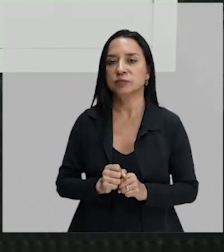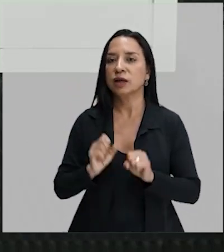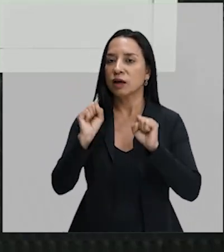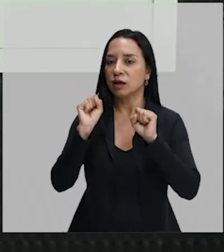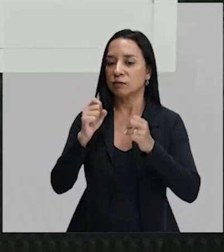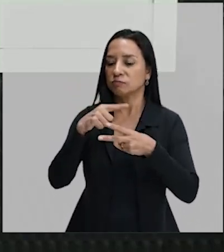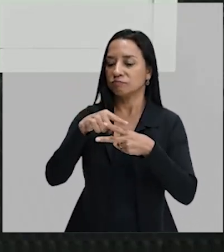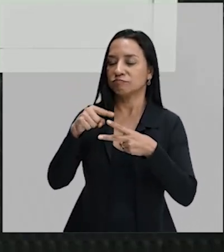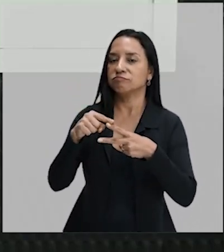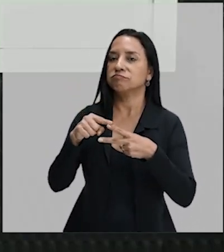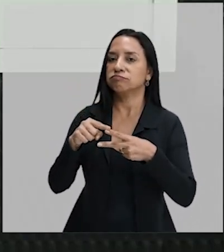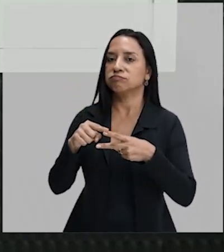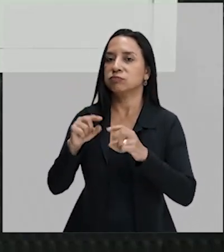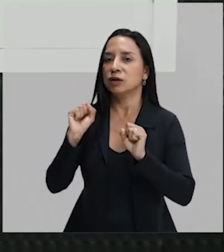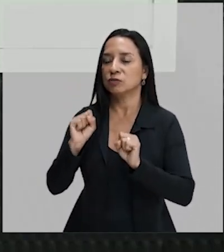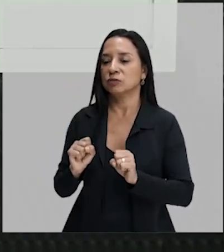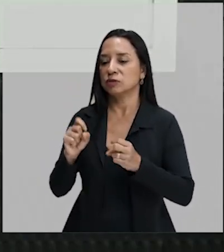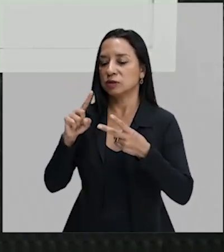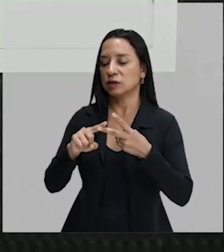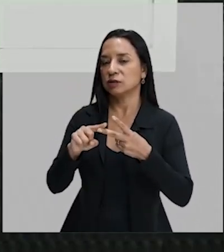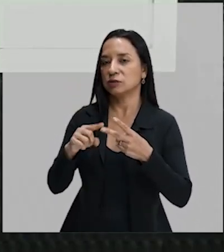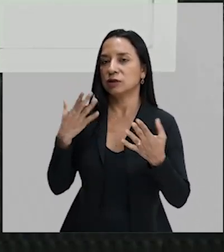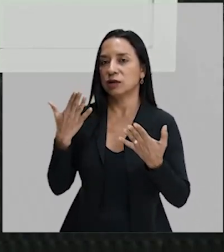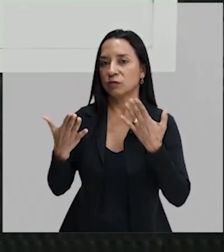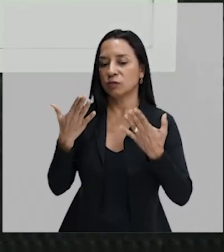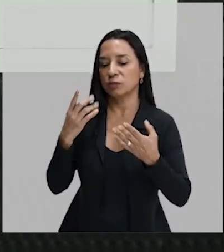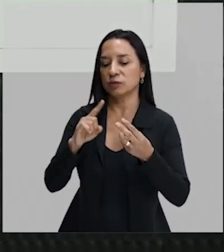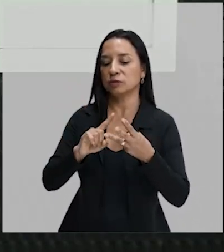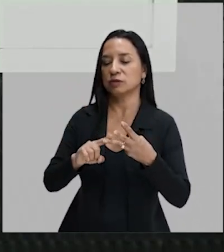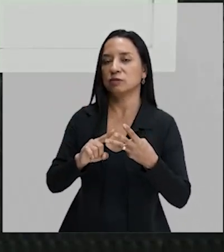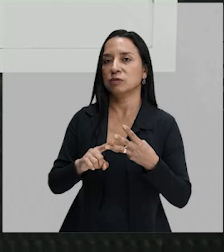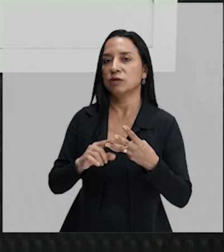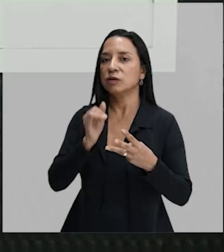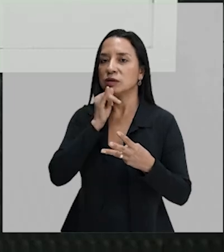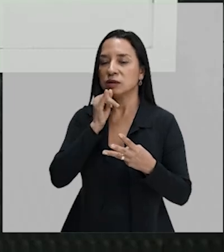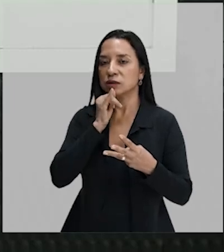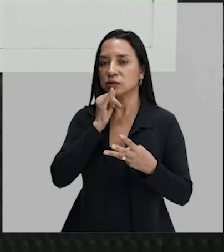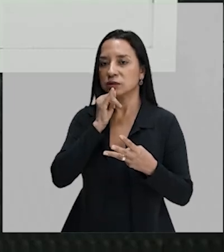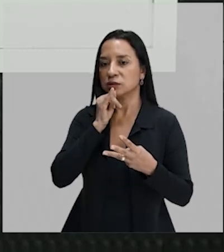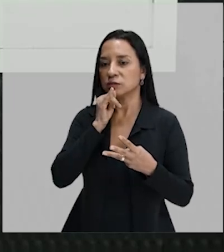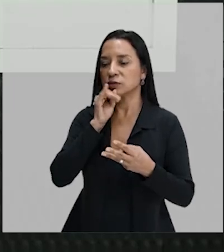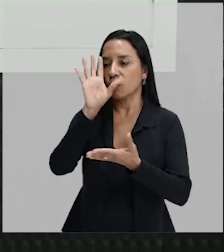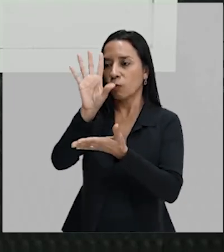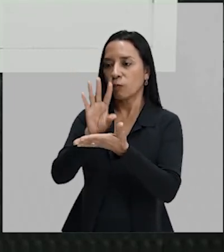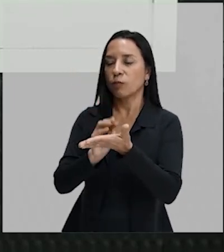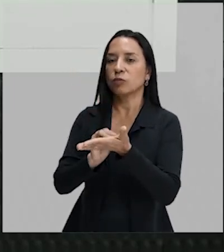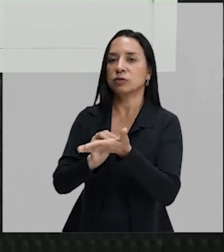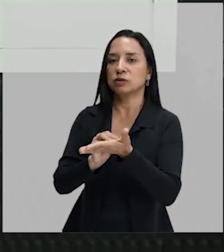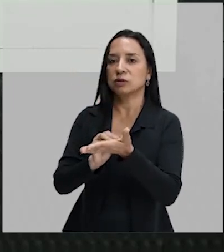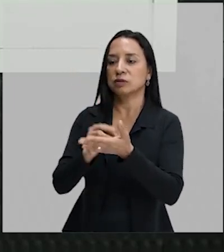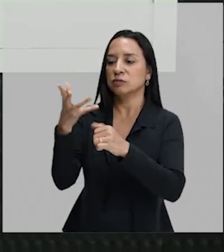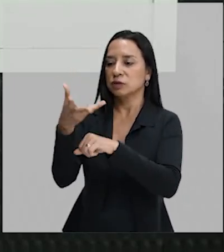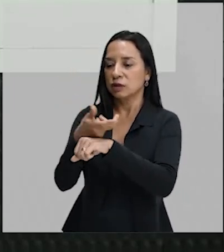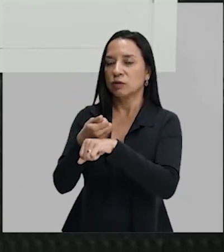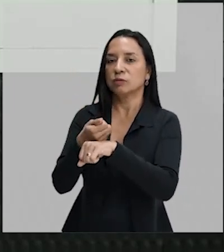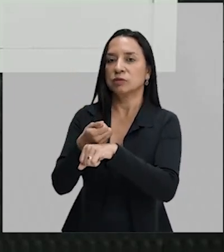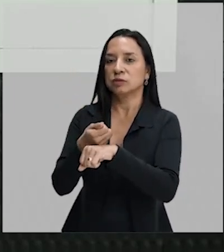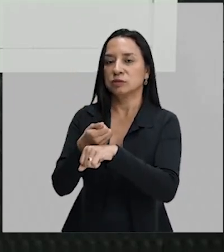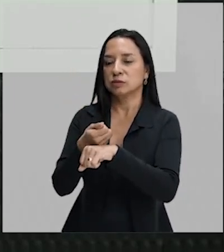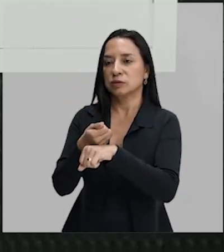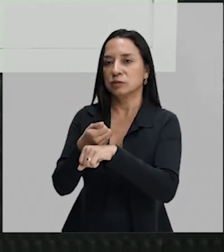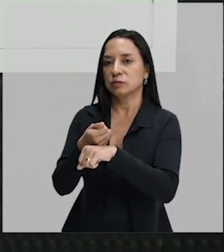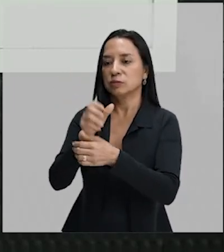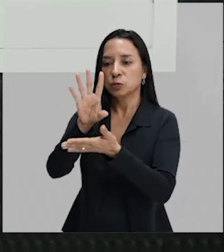a analogia e a exemplificação são excelentes modelos de argumentação, tá? Esses modelos